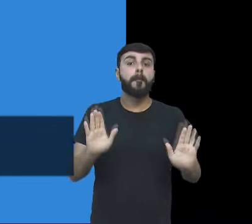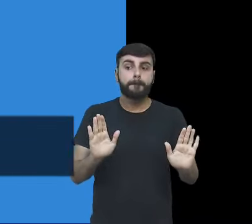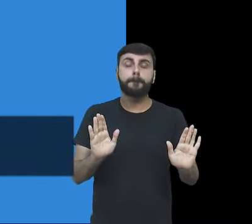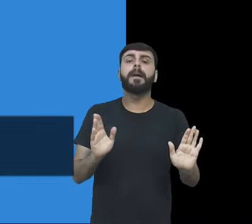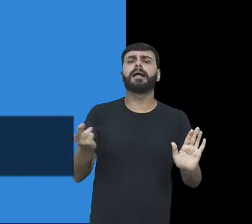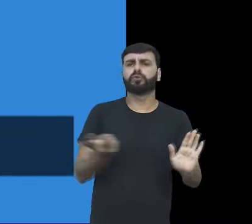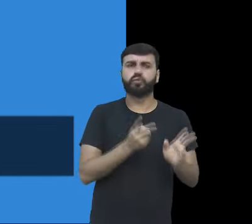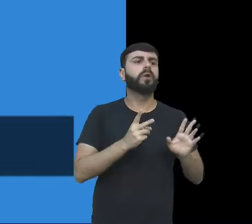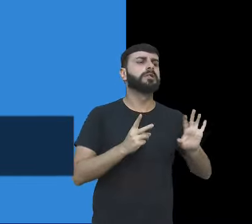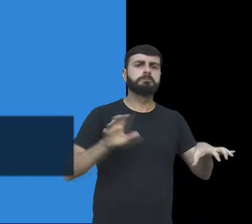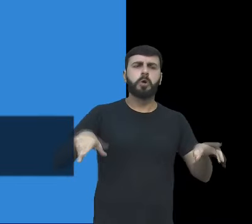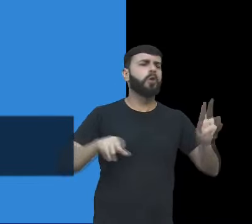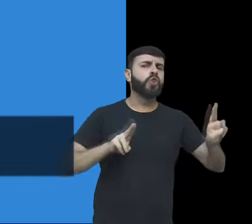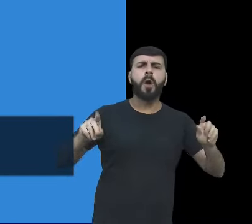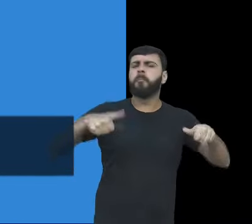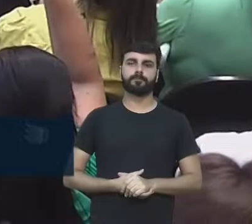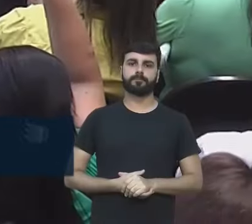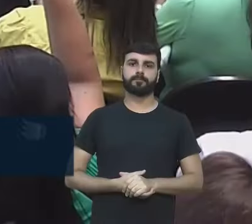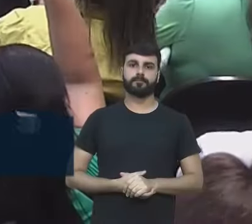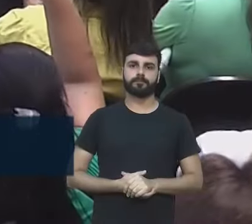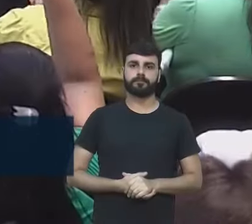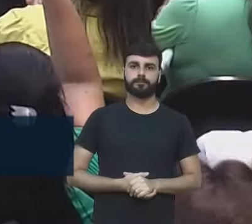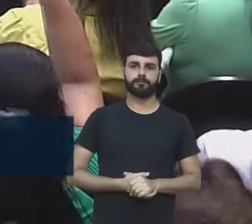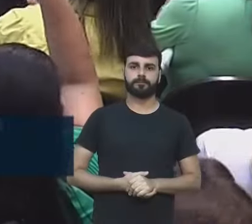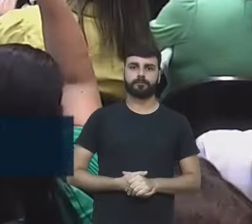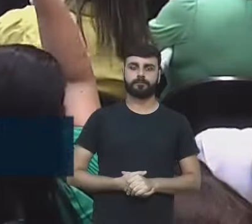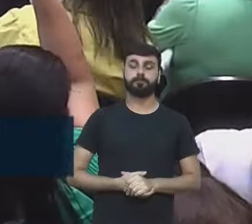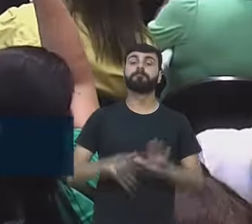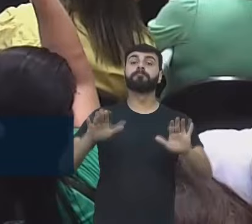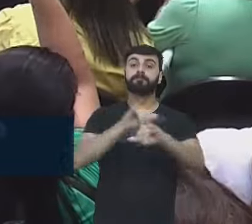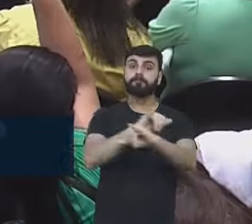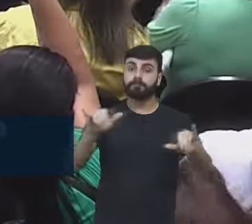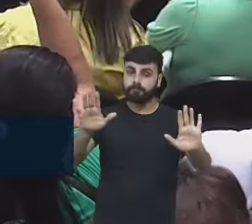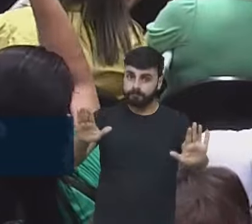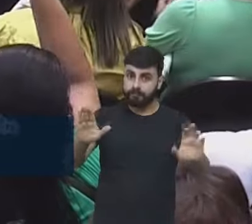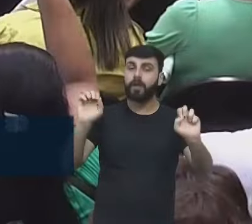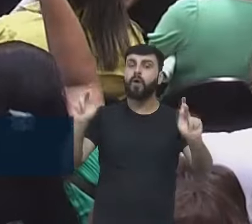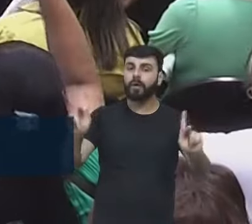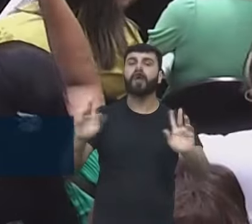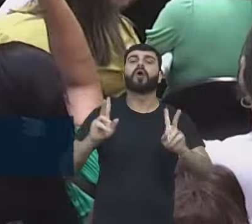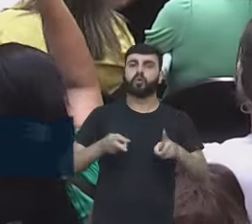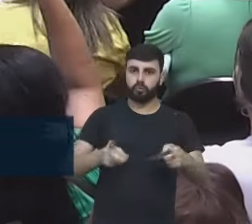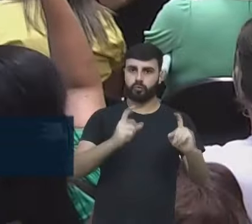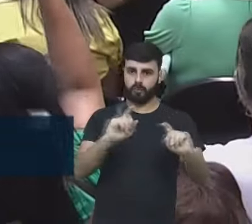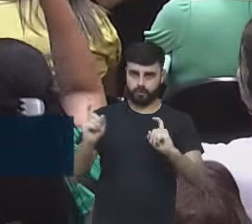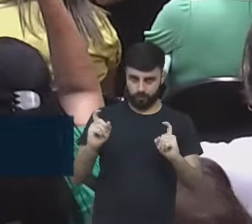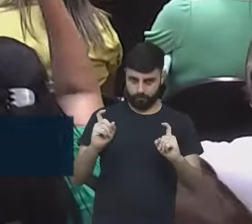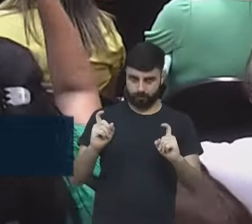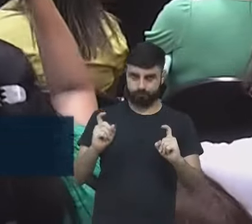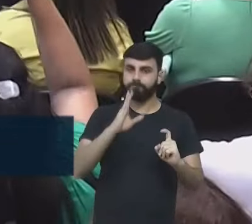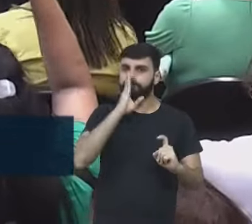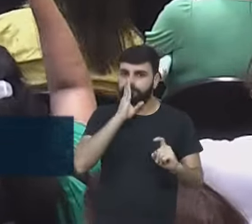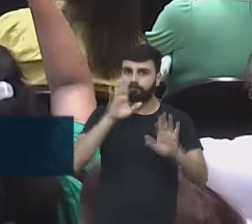deixam de existir não mudam o nome nada disso na palavra livre o principal assunto foi a aprovação do aumento do salário dos